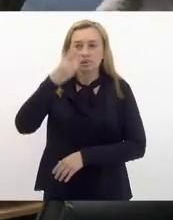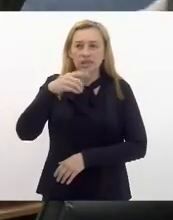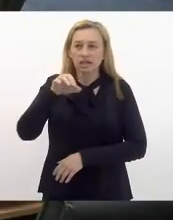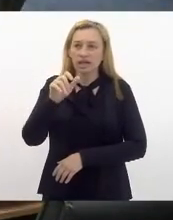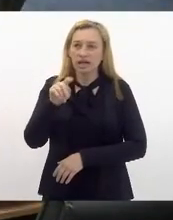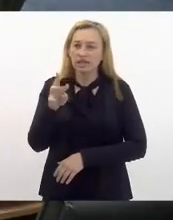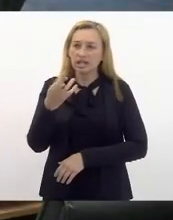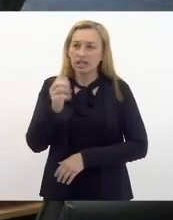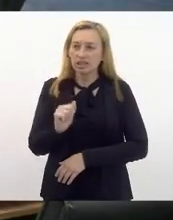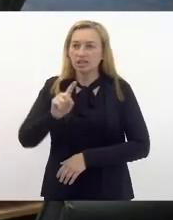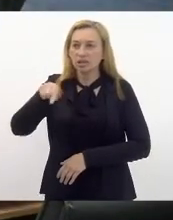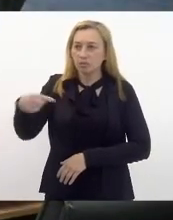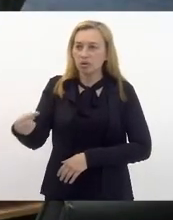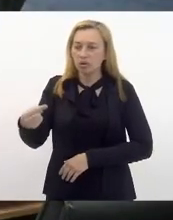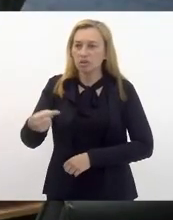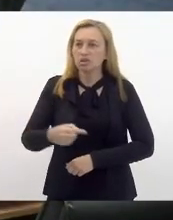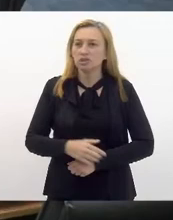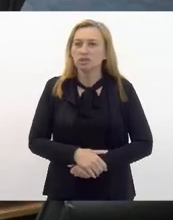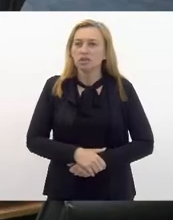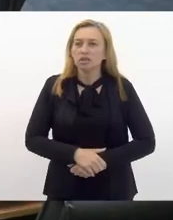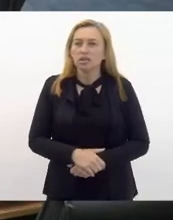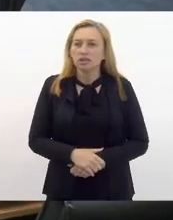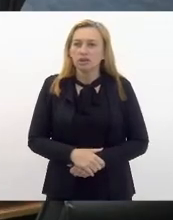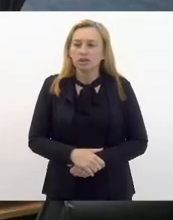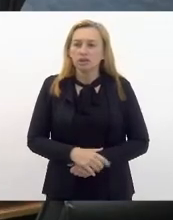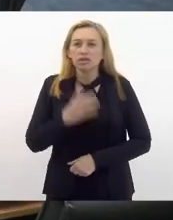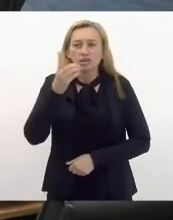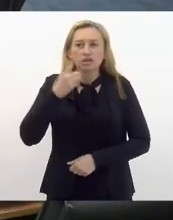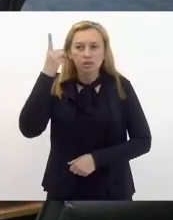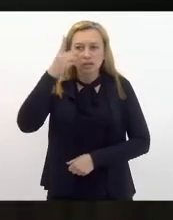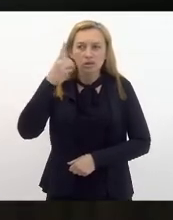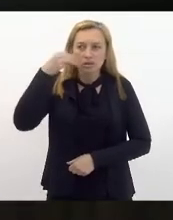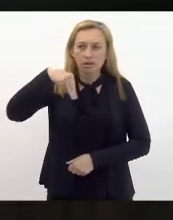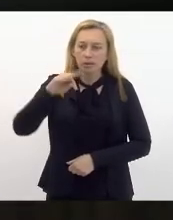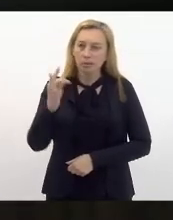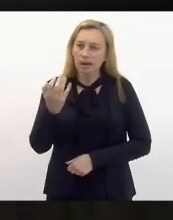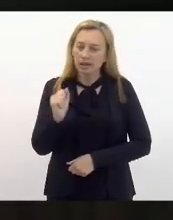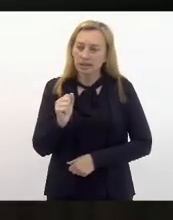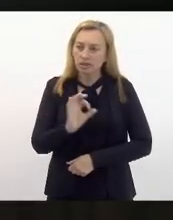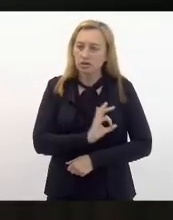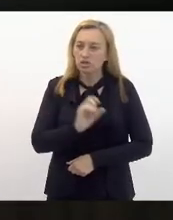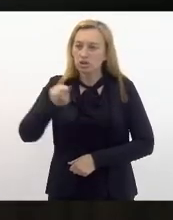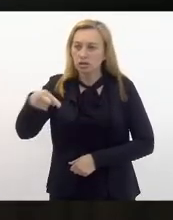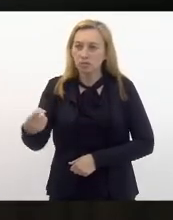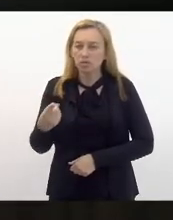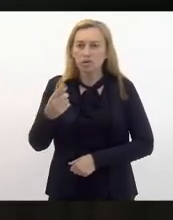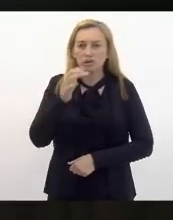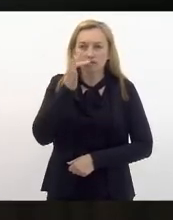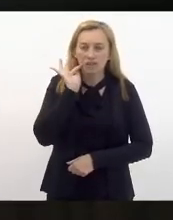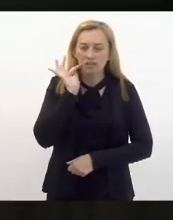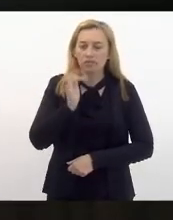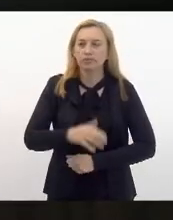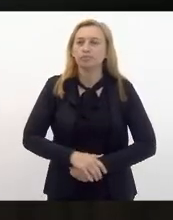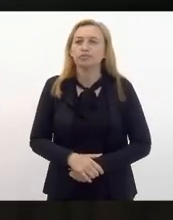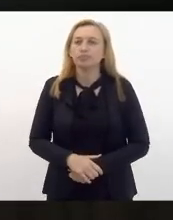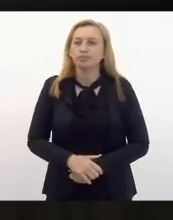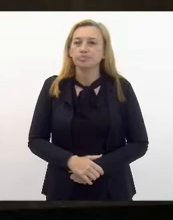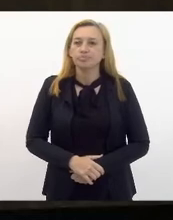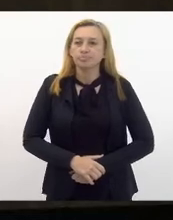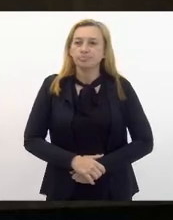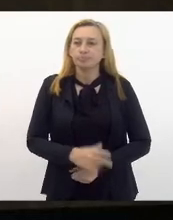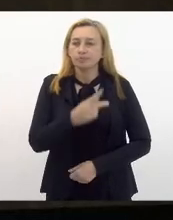logo em seguida a deputada Martha Rocha Deputado Flávio Serafim